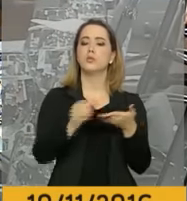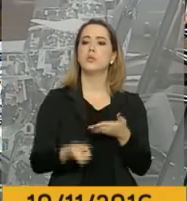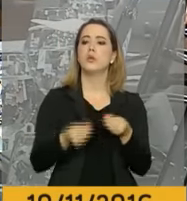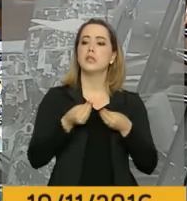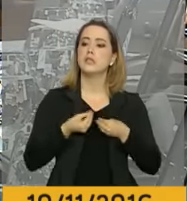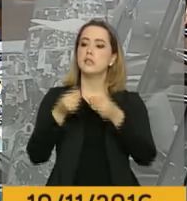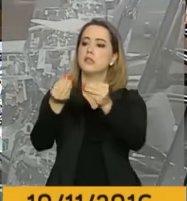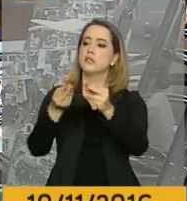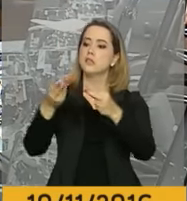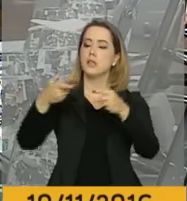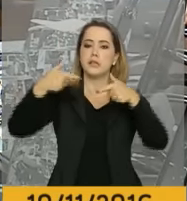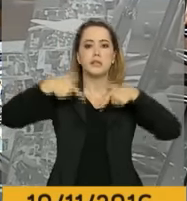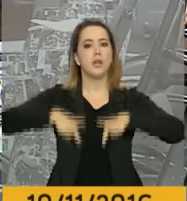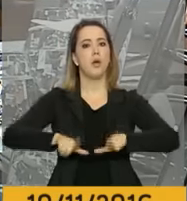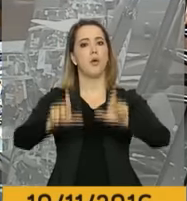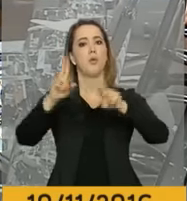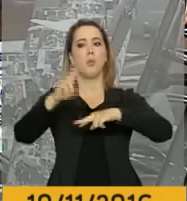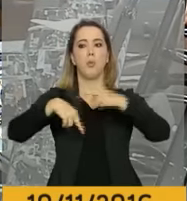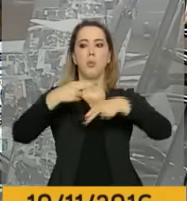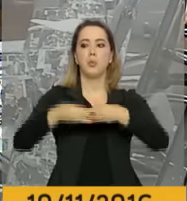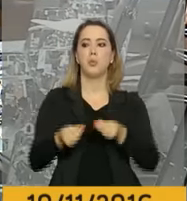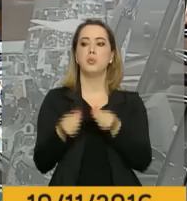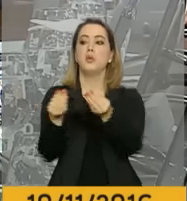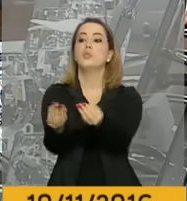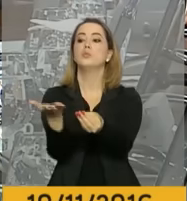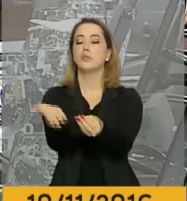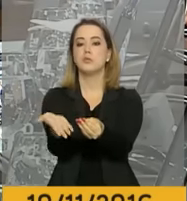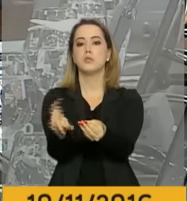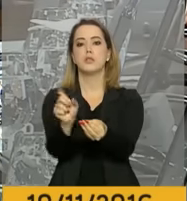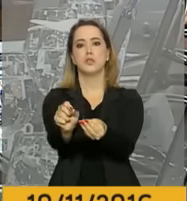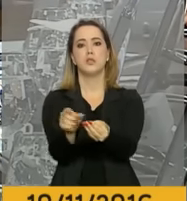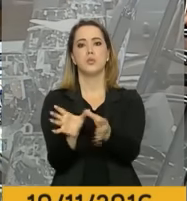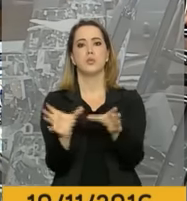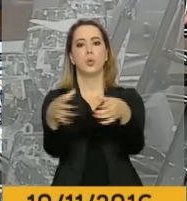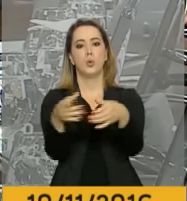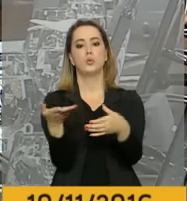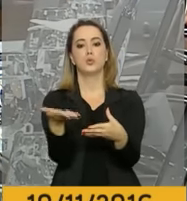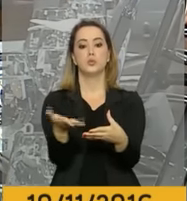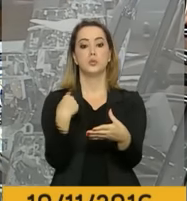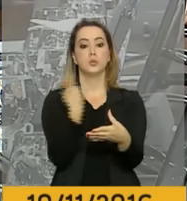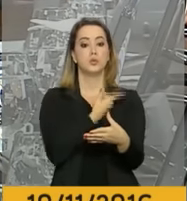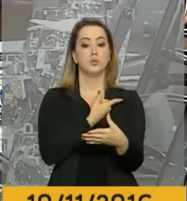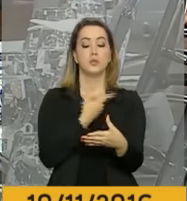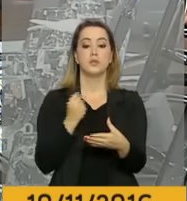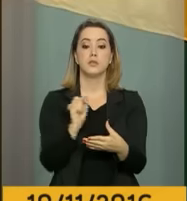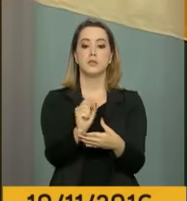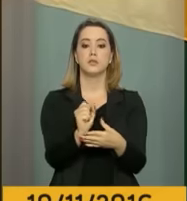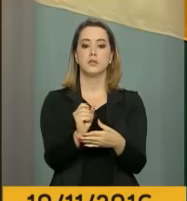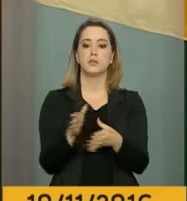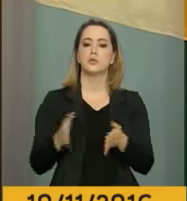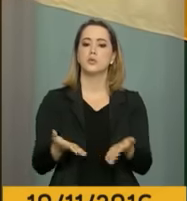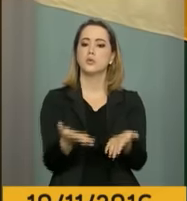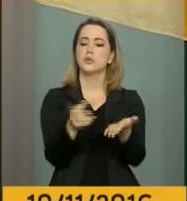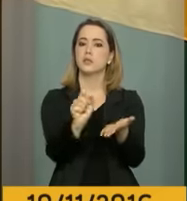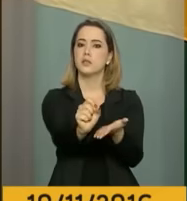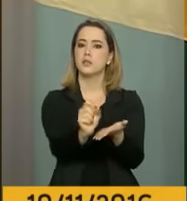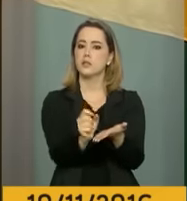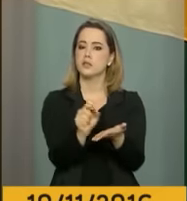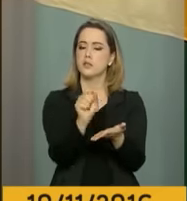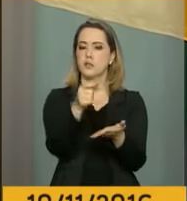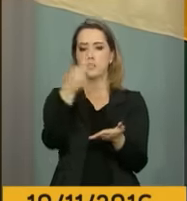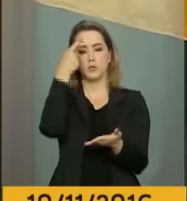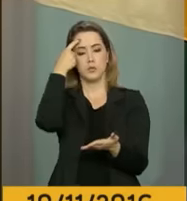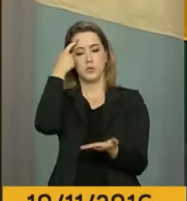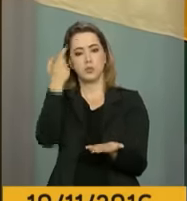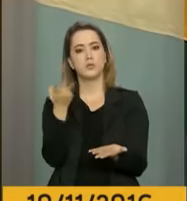premiação pelos gestos dessa área, nós estamos incentivando precisamente o talento científico do